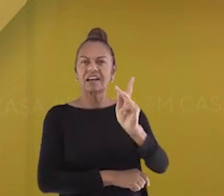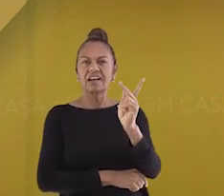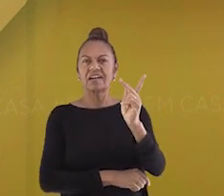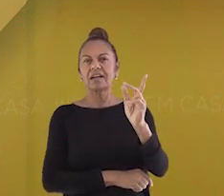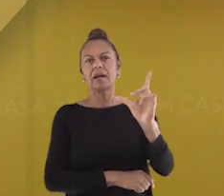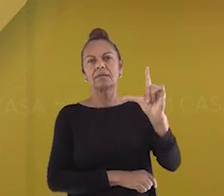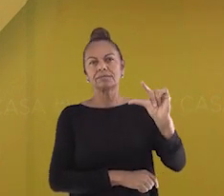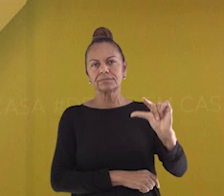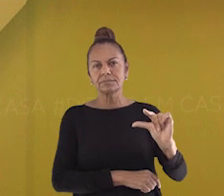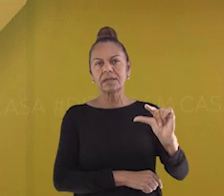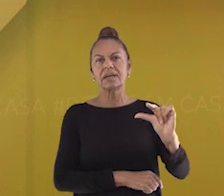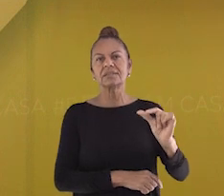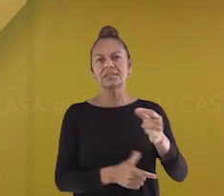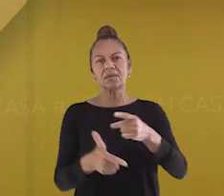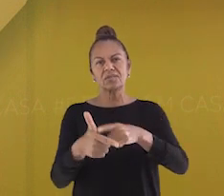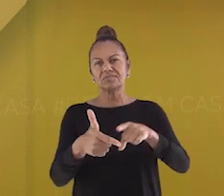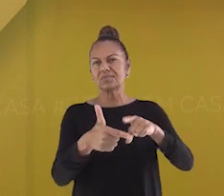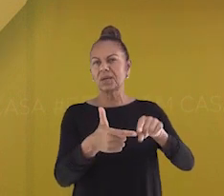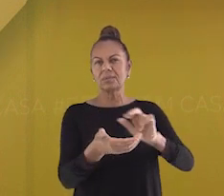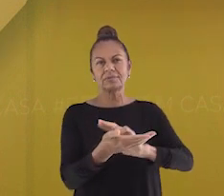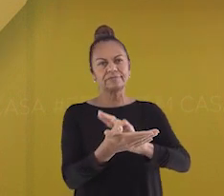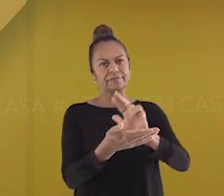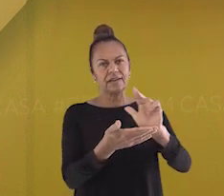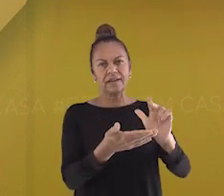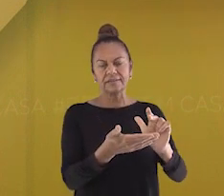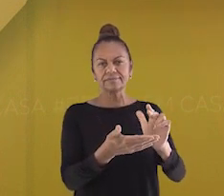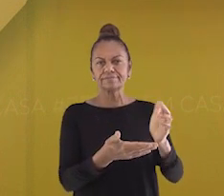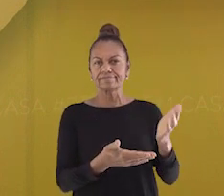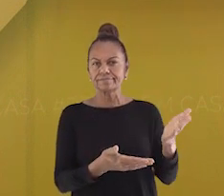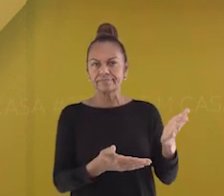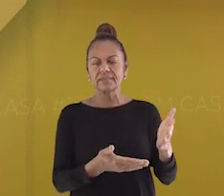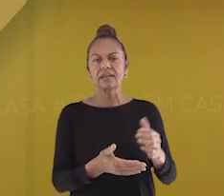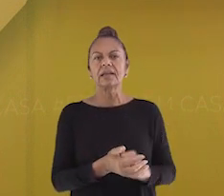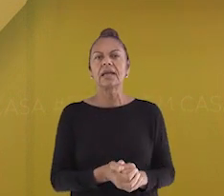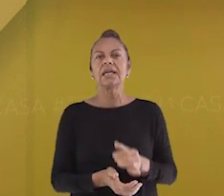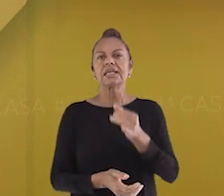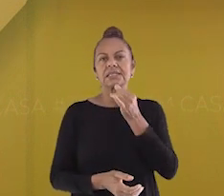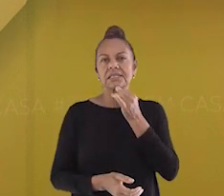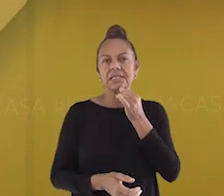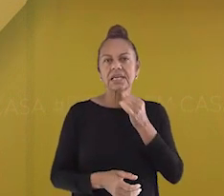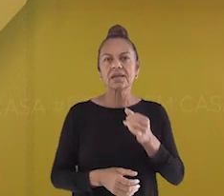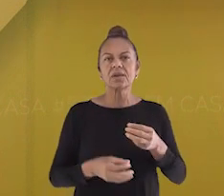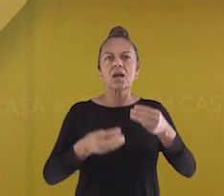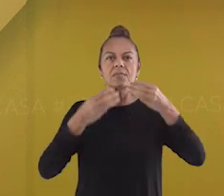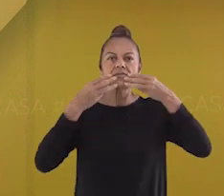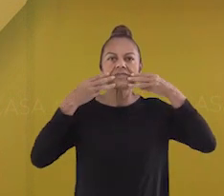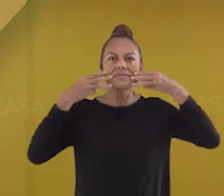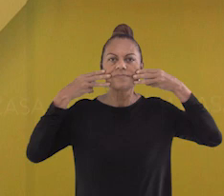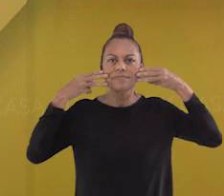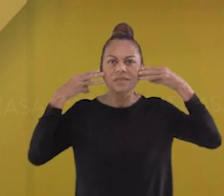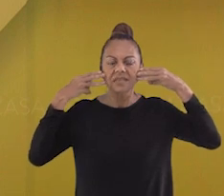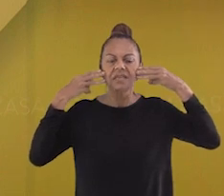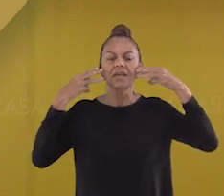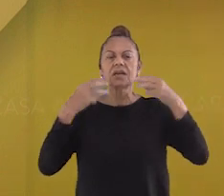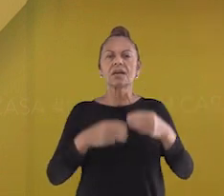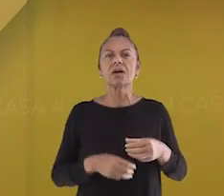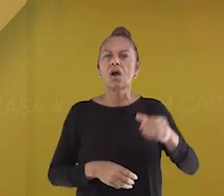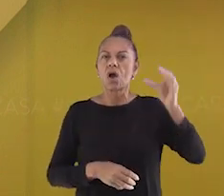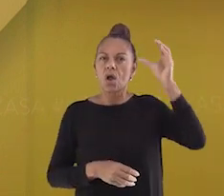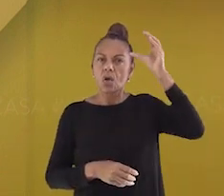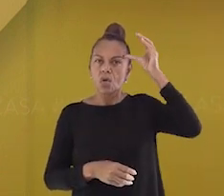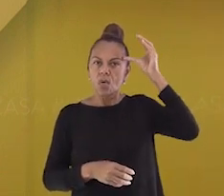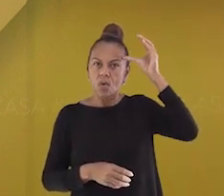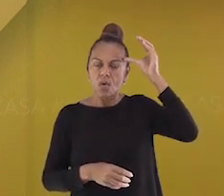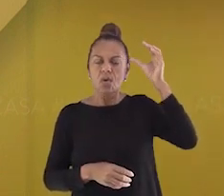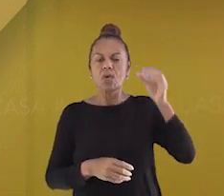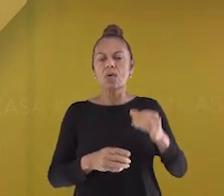analfabetismo e IDH baixo, entre outros problemas. Temos como exemplo Moçambique,